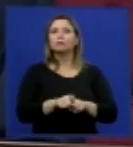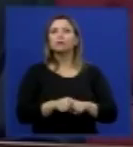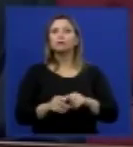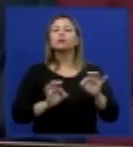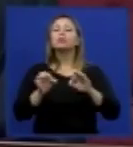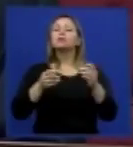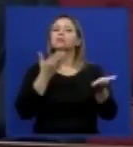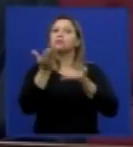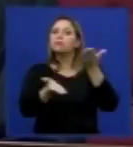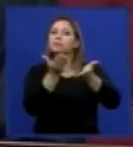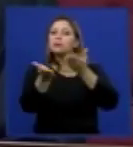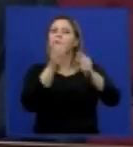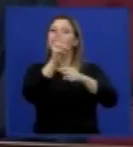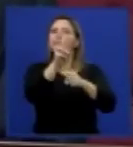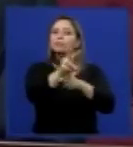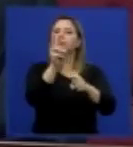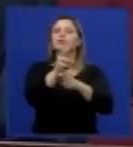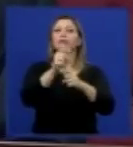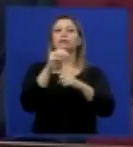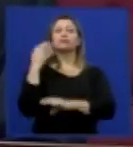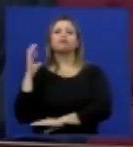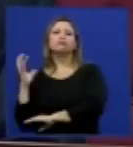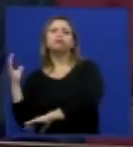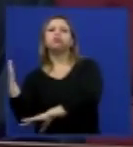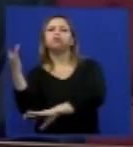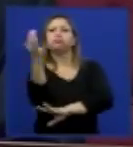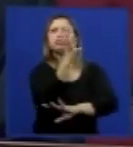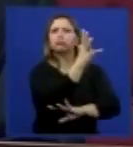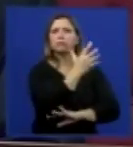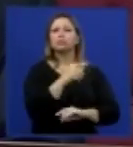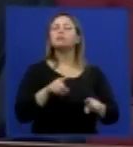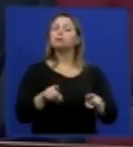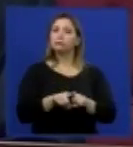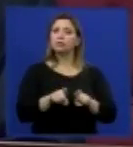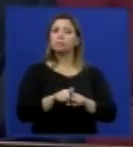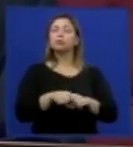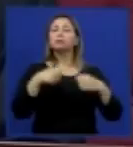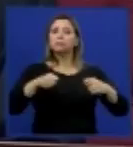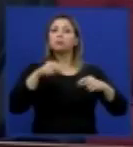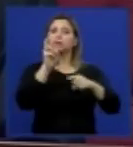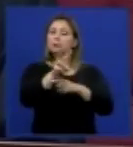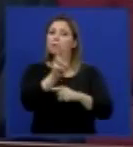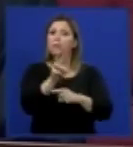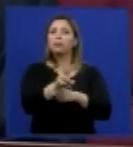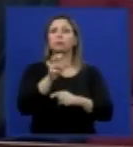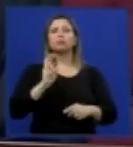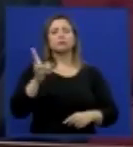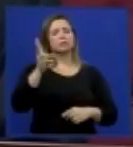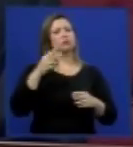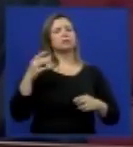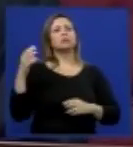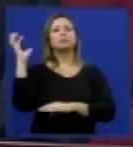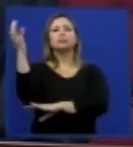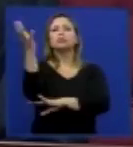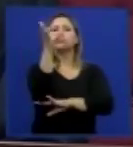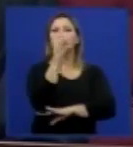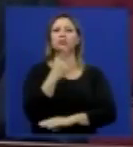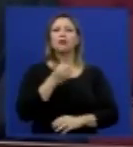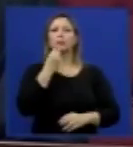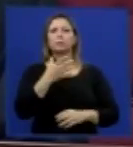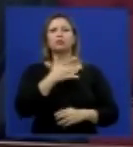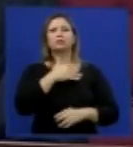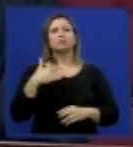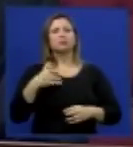sobre o meio ambiente e também sobre a saúde pública, a defesa do meio ambiente saudável, que é